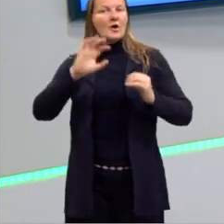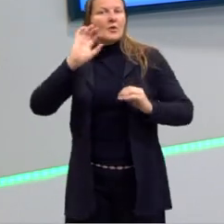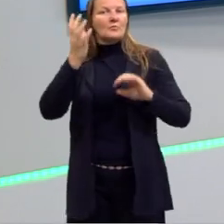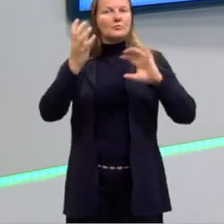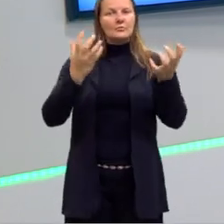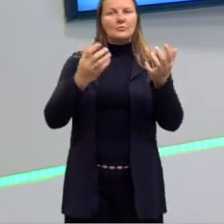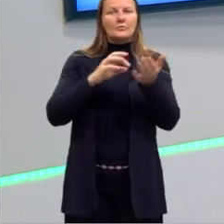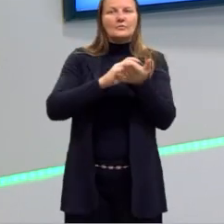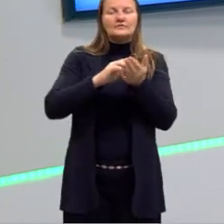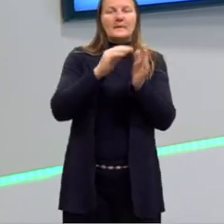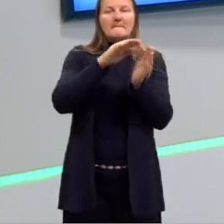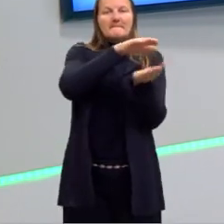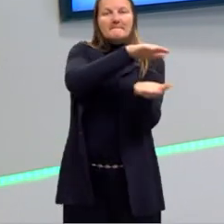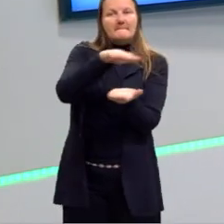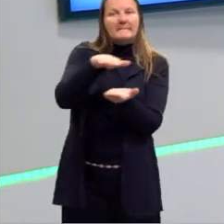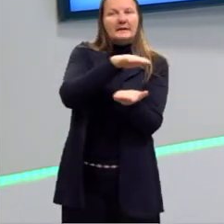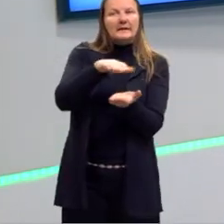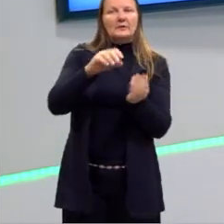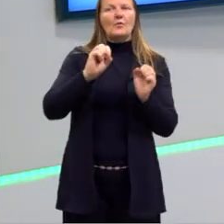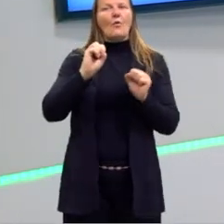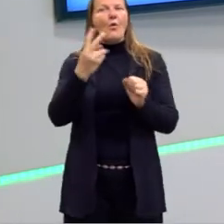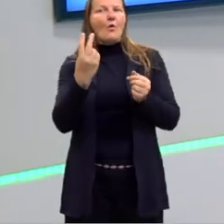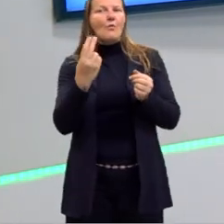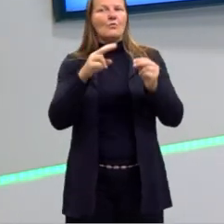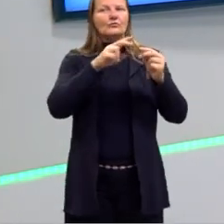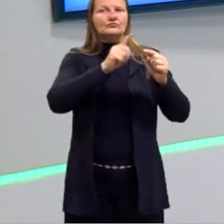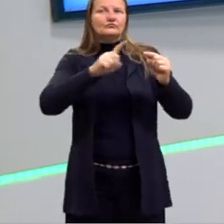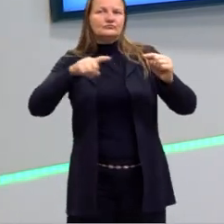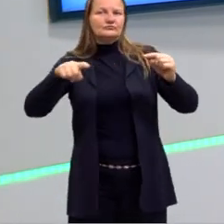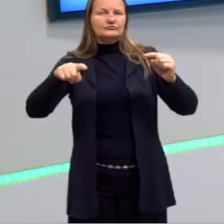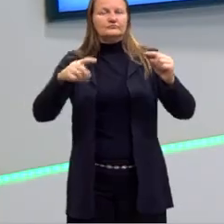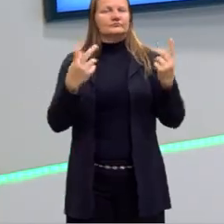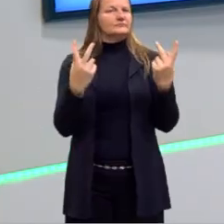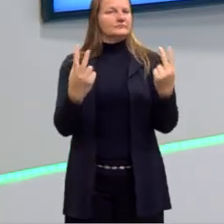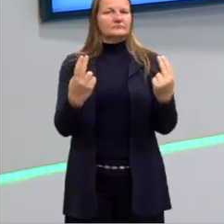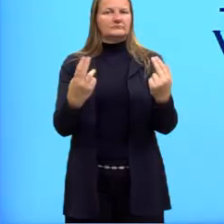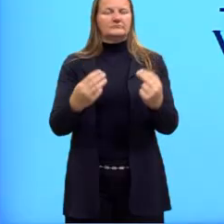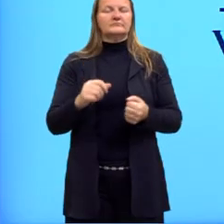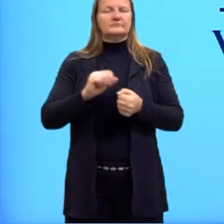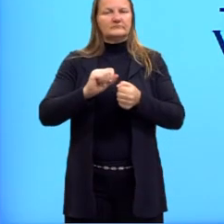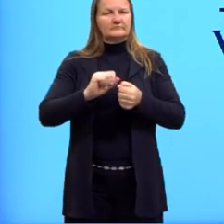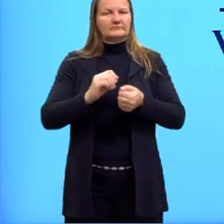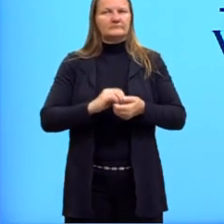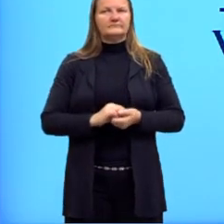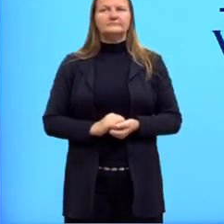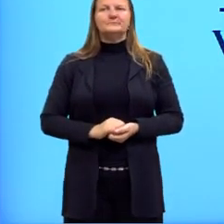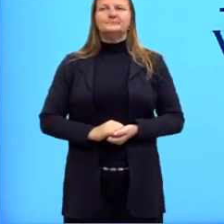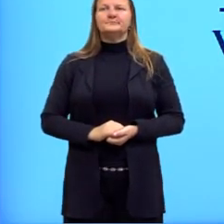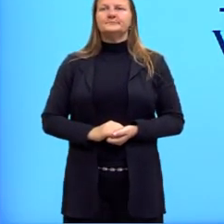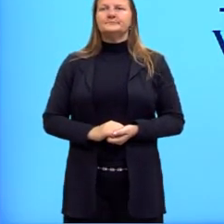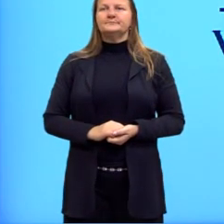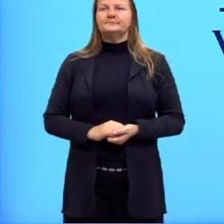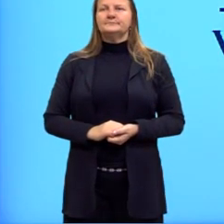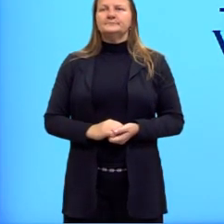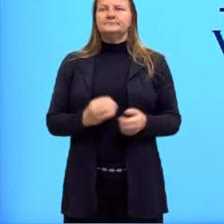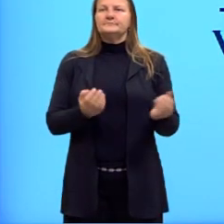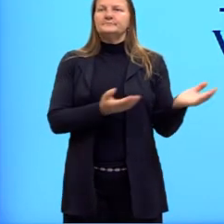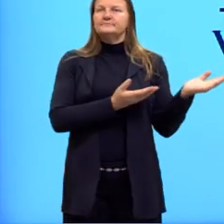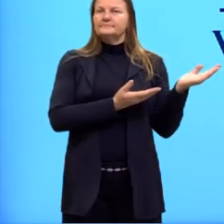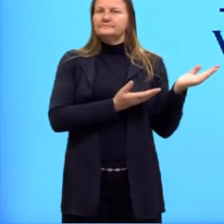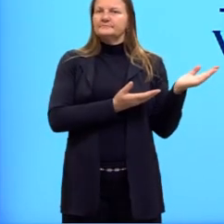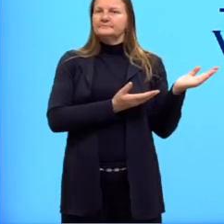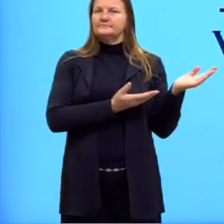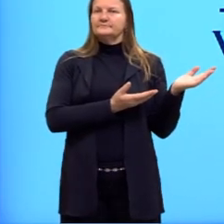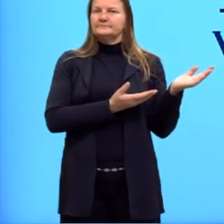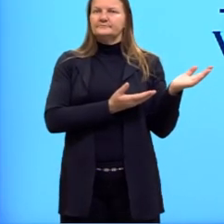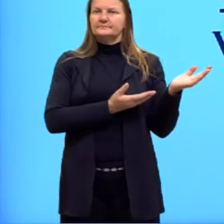ele não é mesmo se ele estiver em paralelo É sério Tá bom então aqui né a gente vai resolver esses três